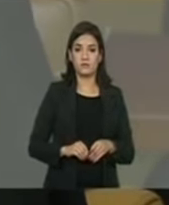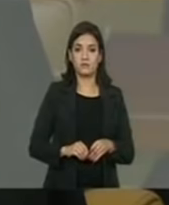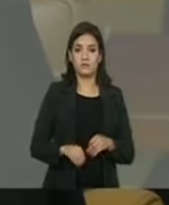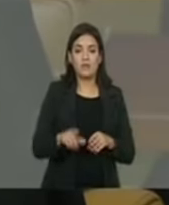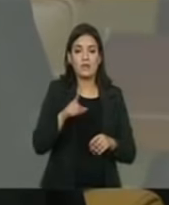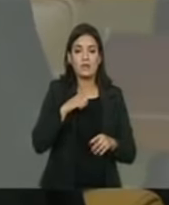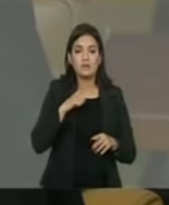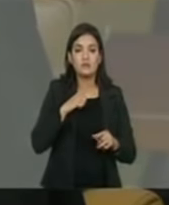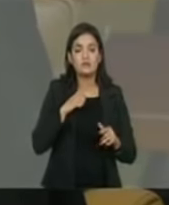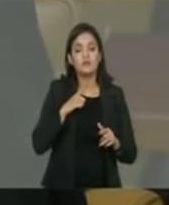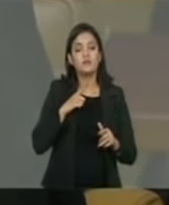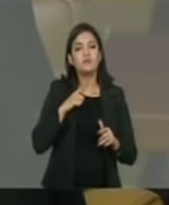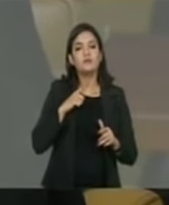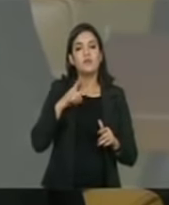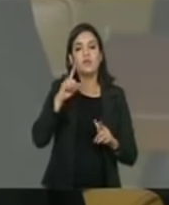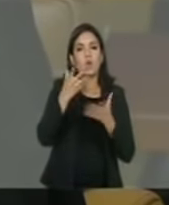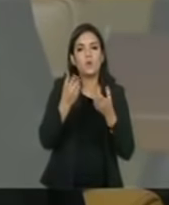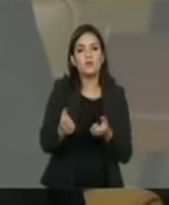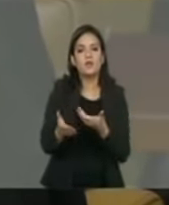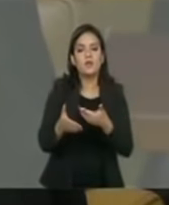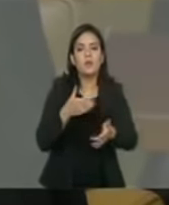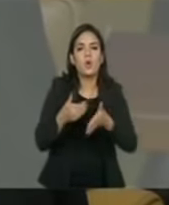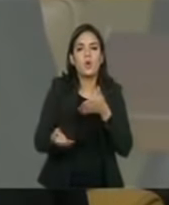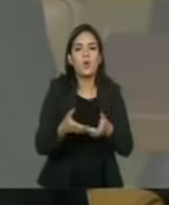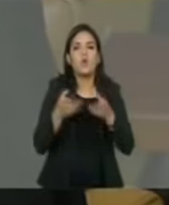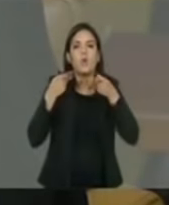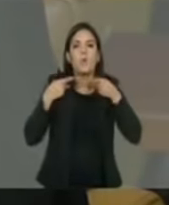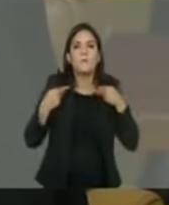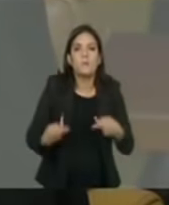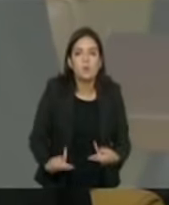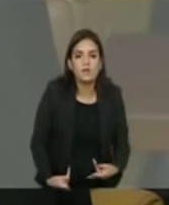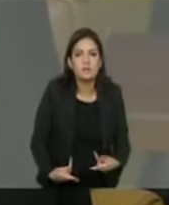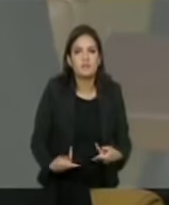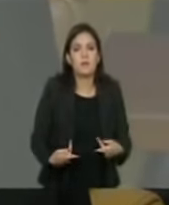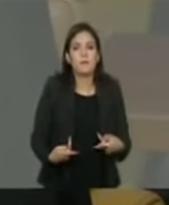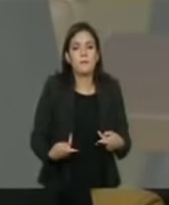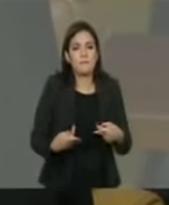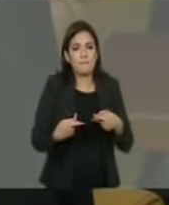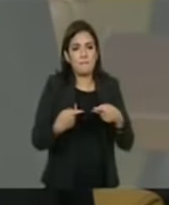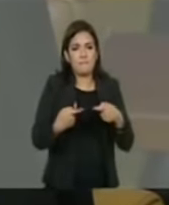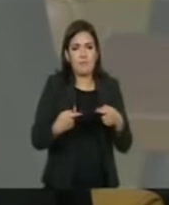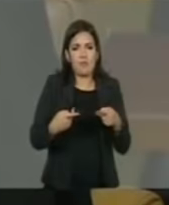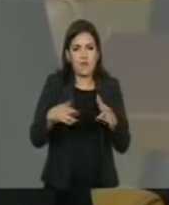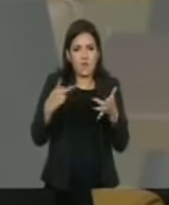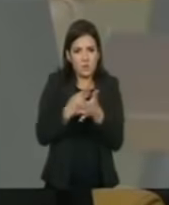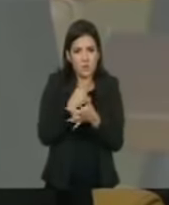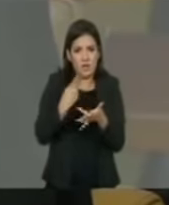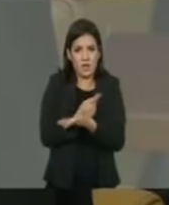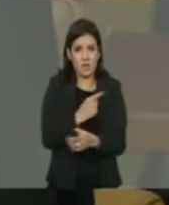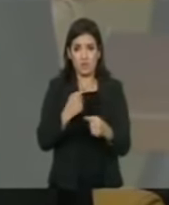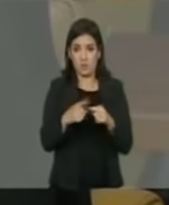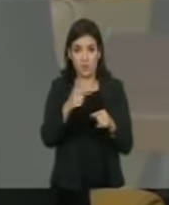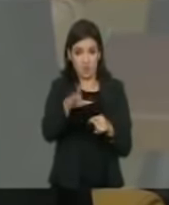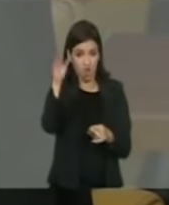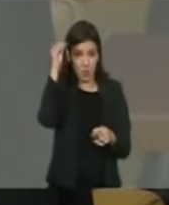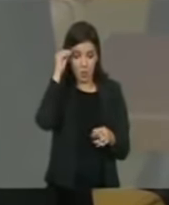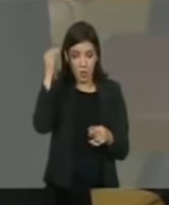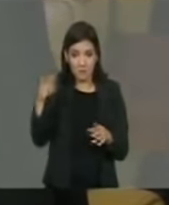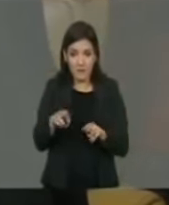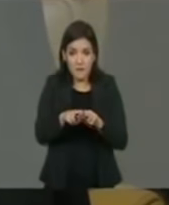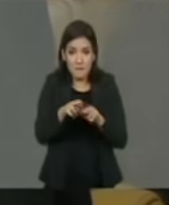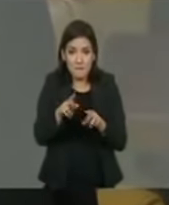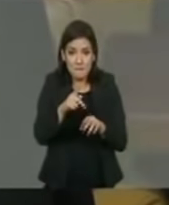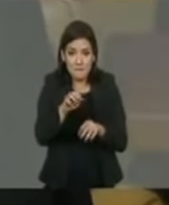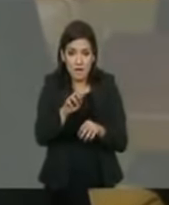comportamento estatal transgressor do dogma segundo o qual não haverá culpa penal por 'presunção